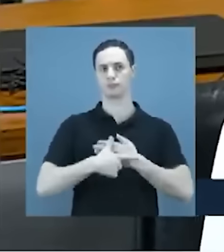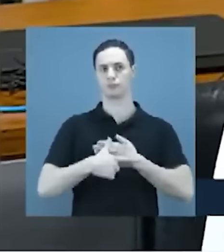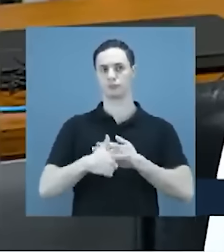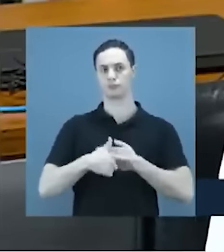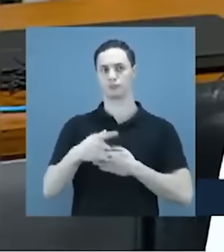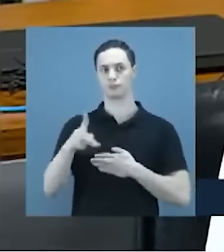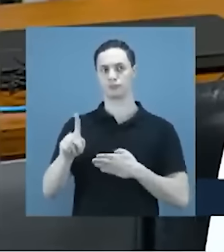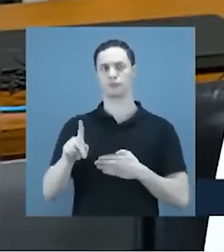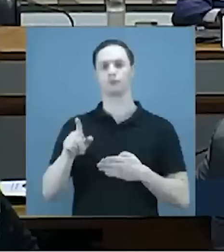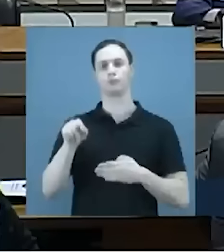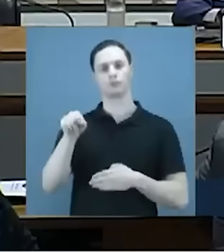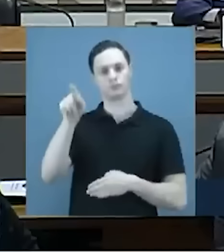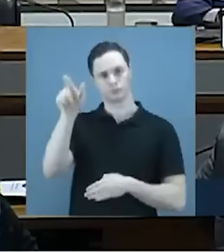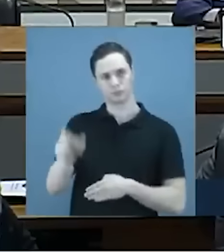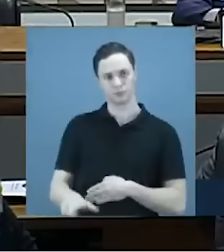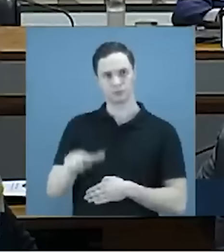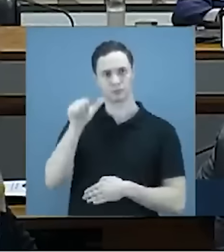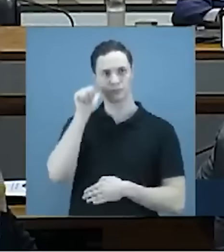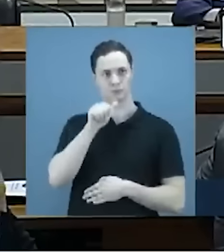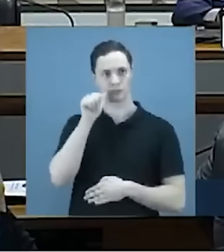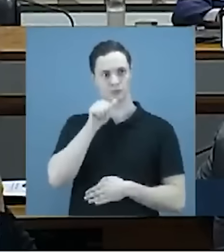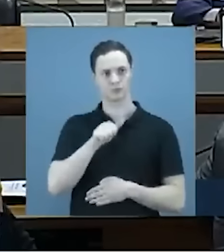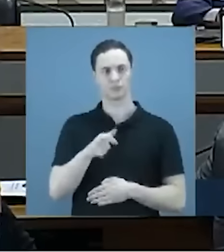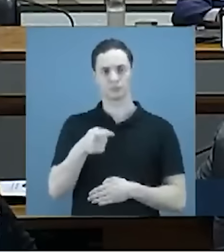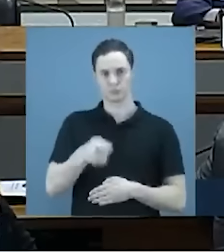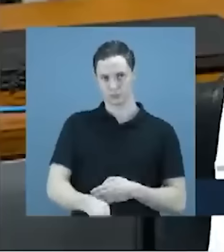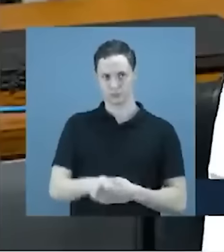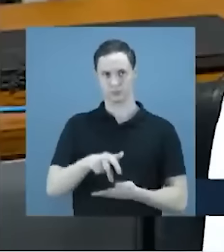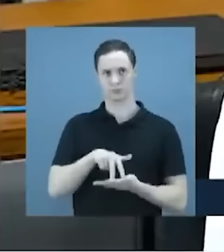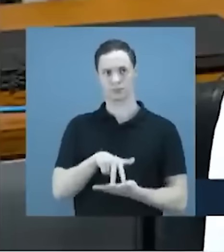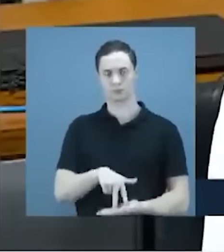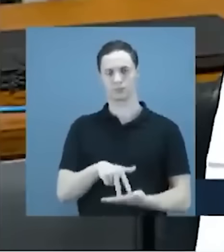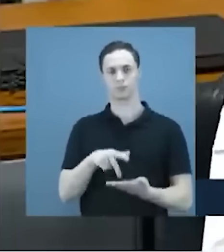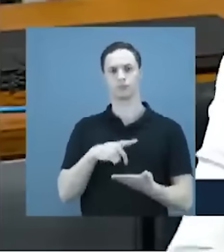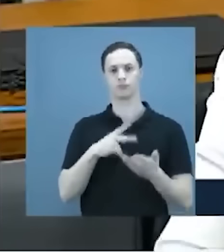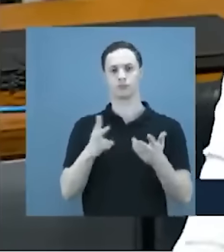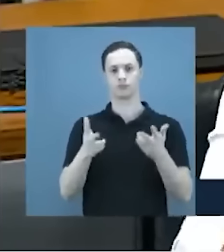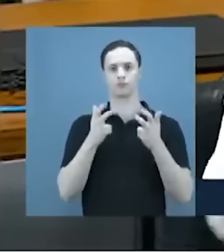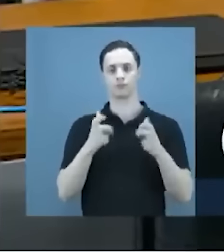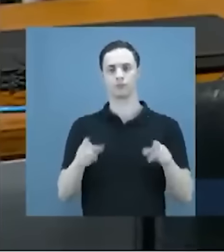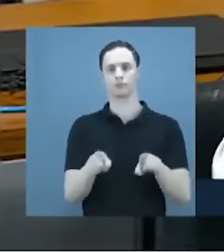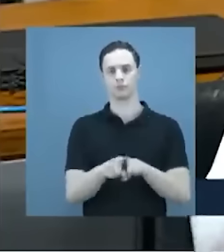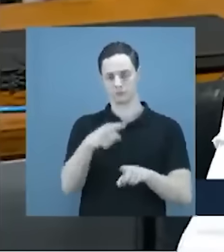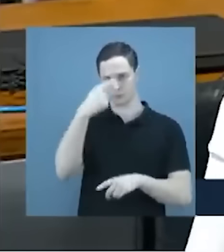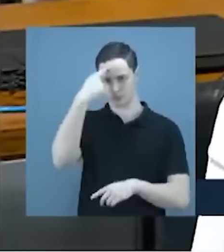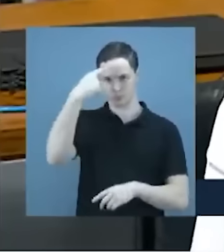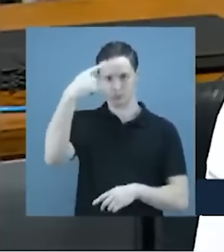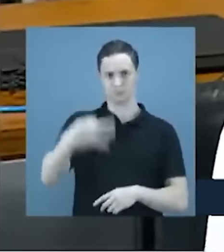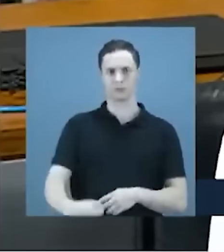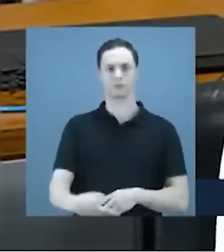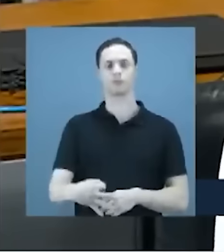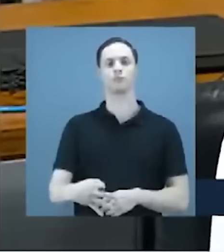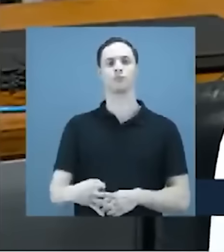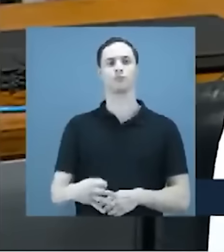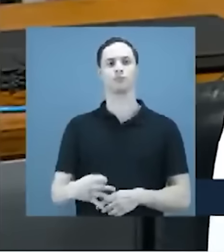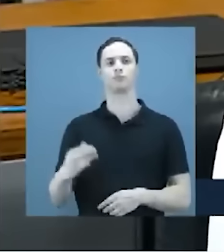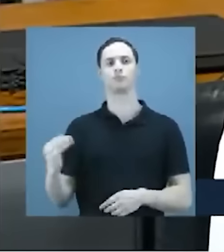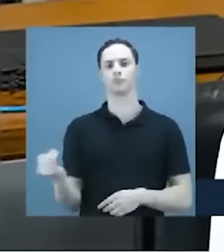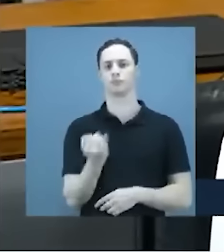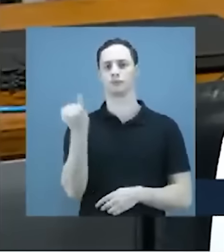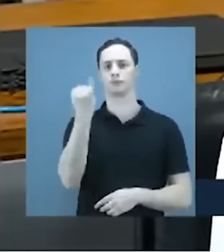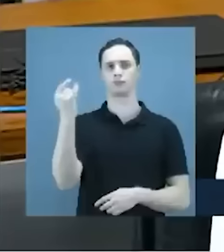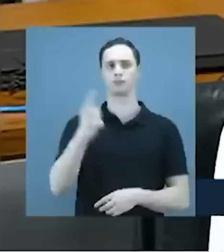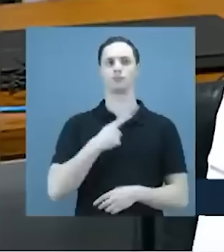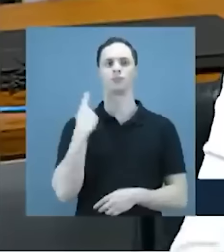sensibilidade como mulher e a sua firmeza que é peculiar sua Não há dúvida nenhuma que serão elementos fundamentais para